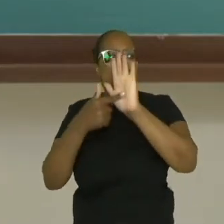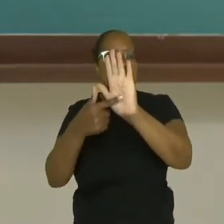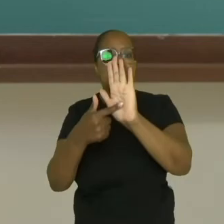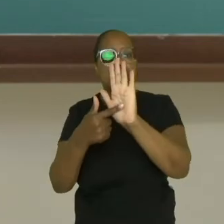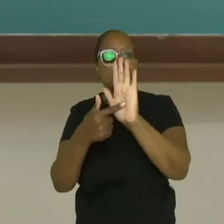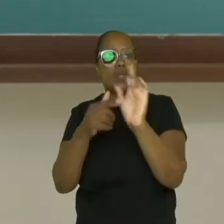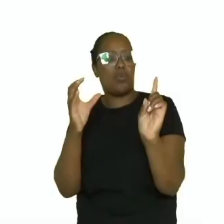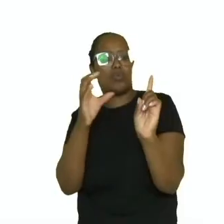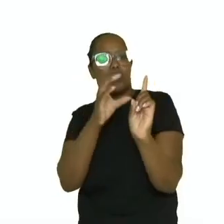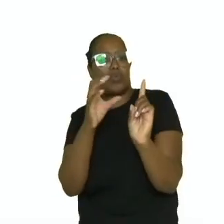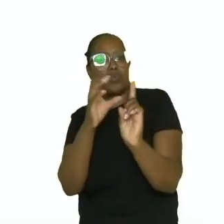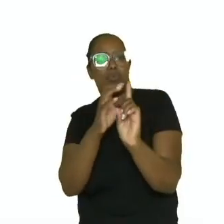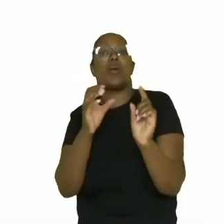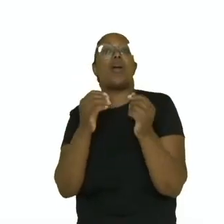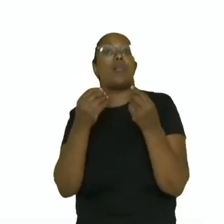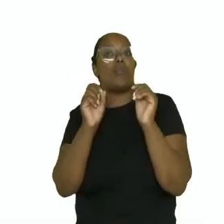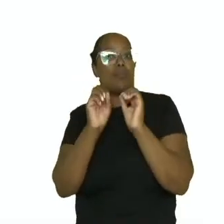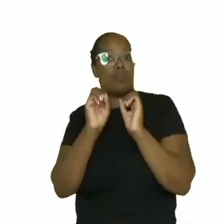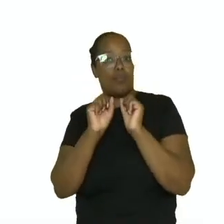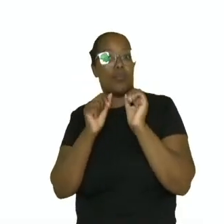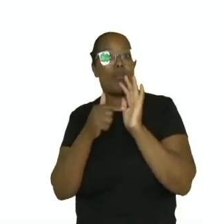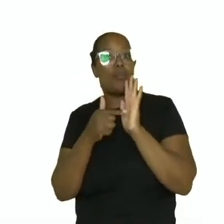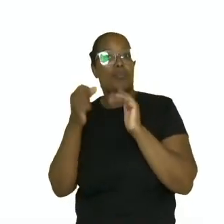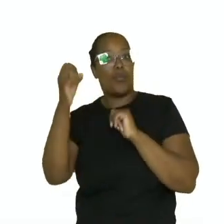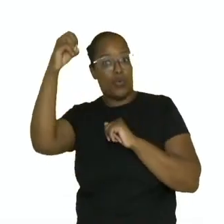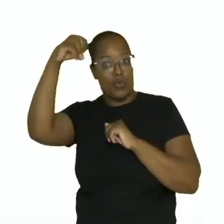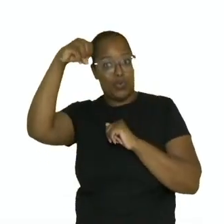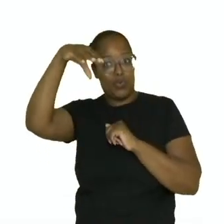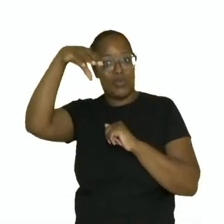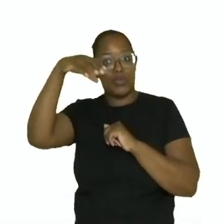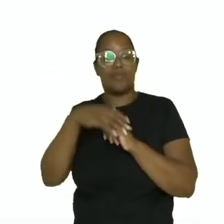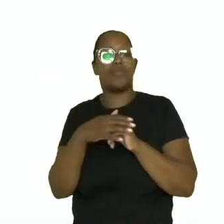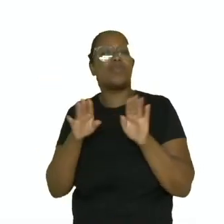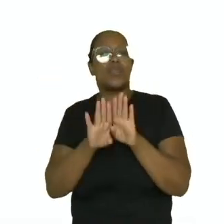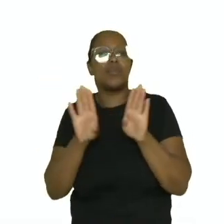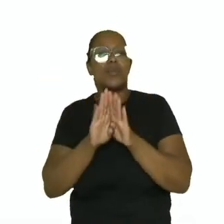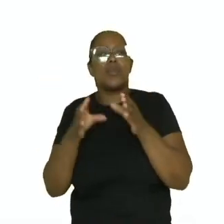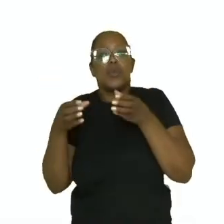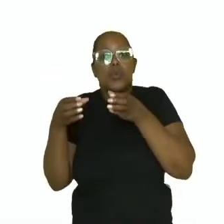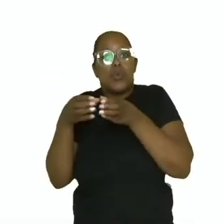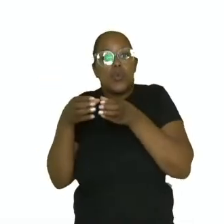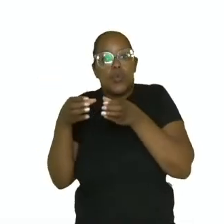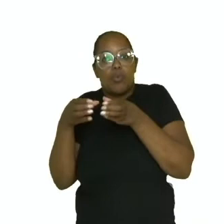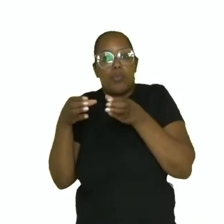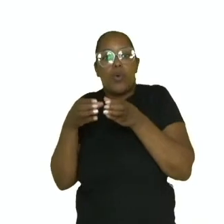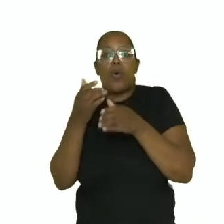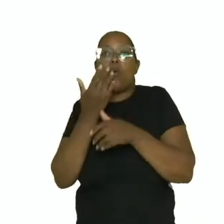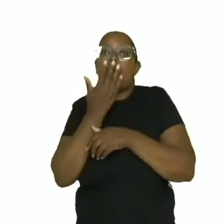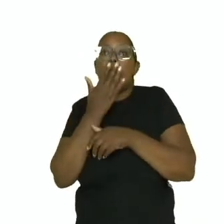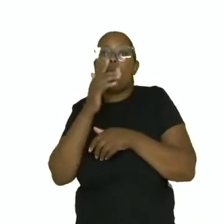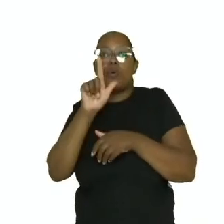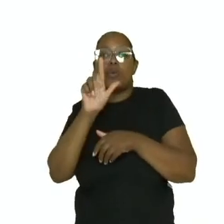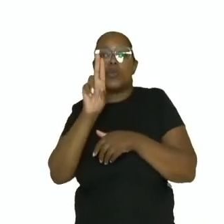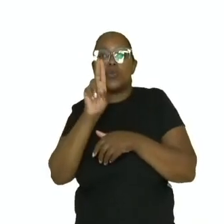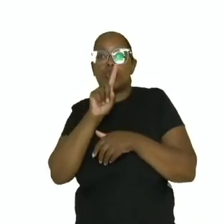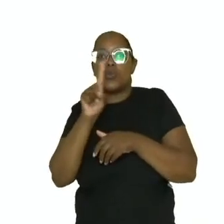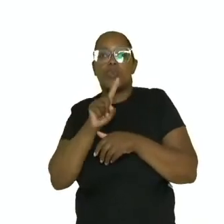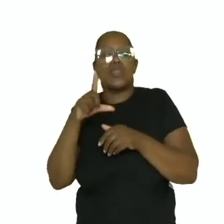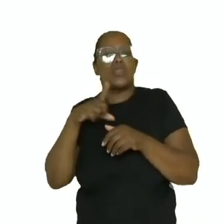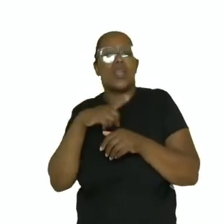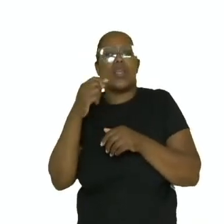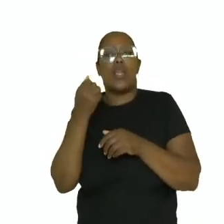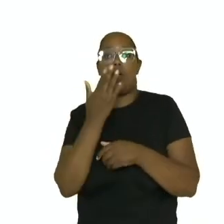luz. No grupo cor-luz, as cores primárias são vermelho, verde e azul.